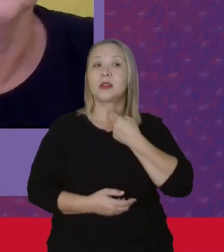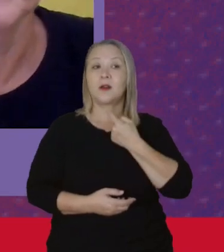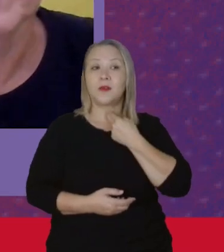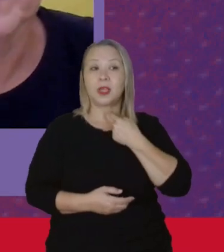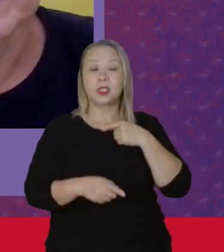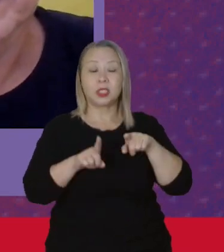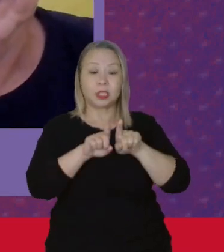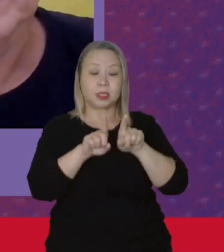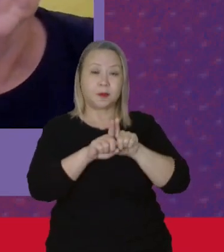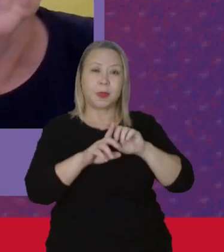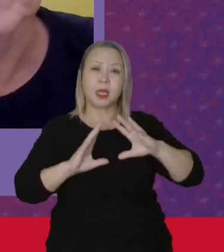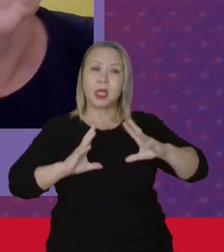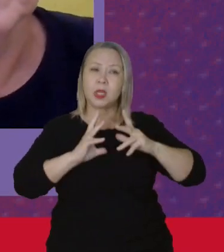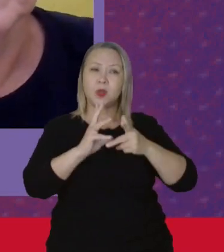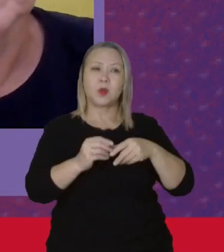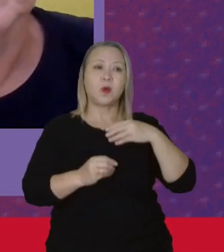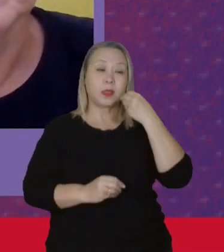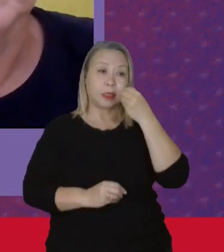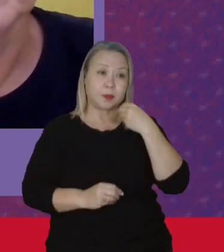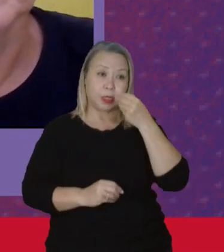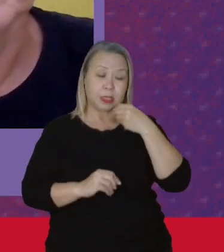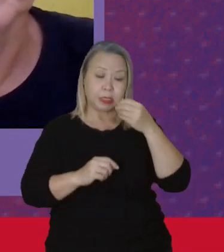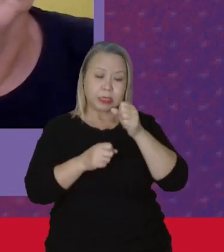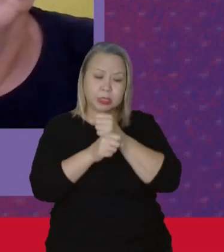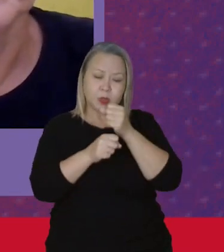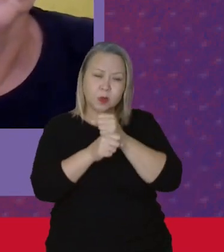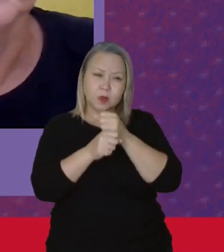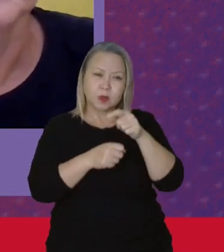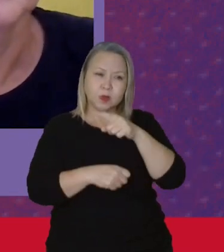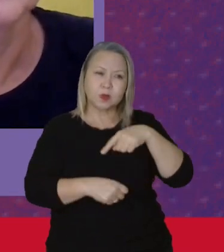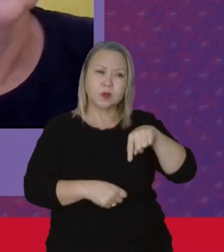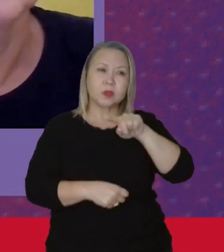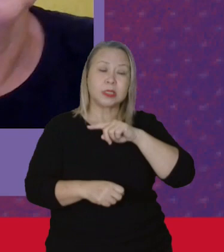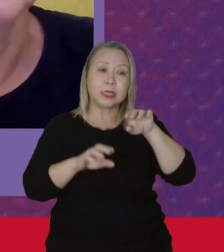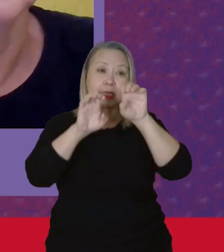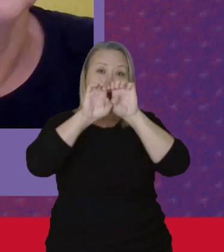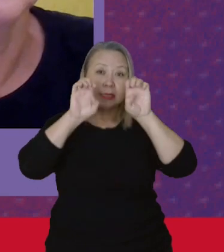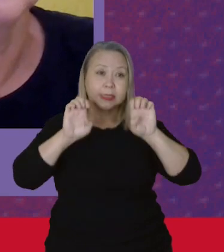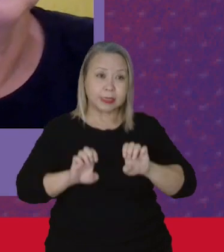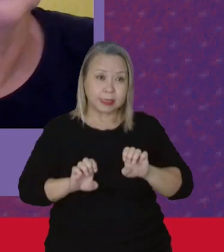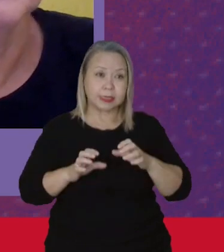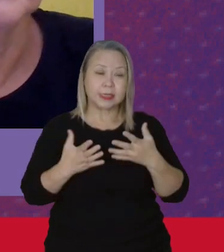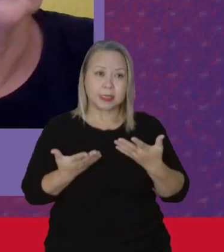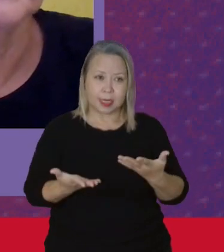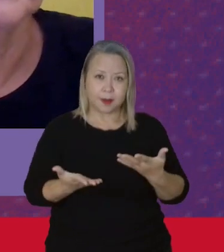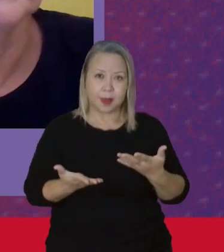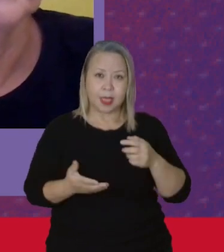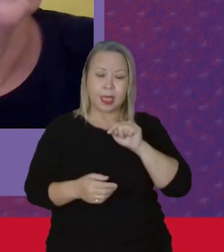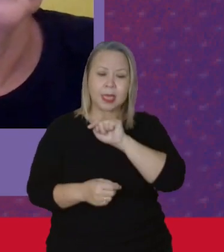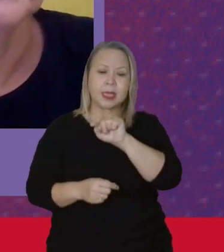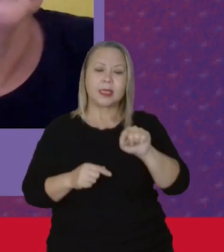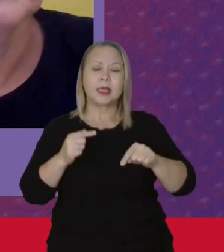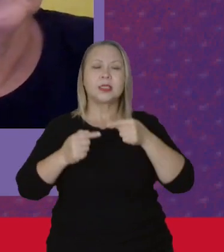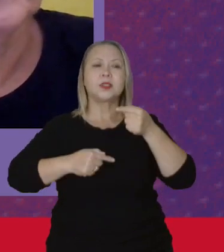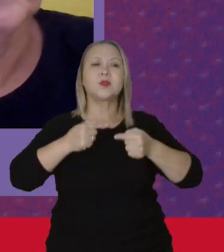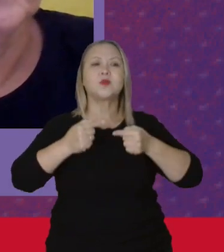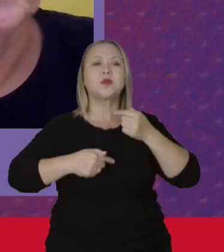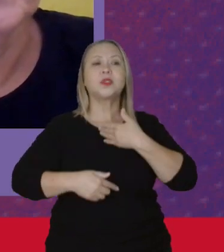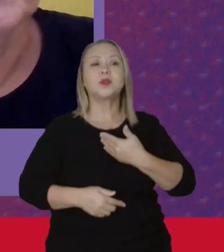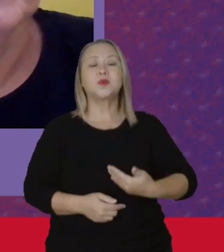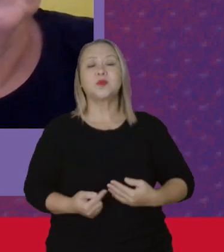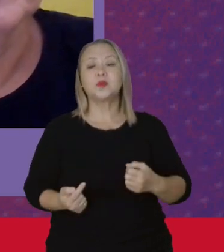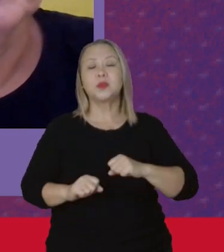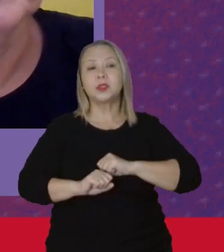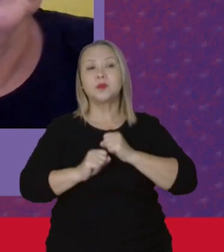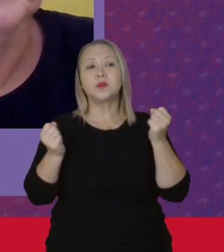E em todas essas experiências de construção desse sistema, né, e dessas políticas públicas, é impossível